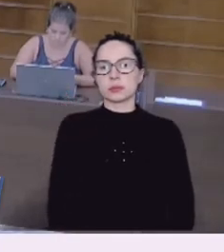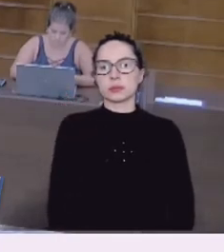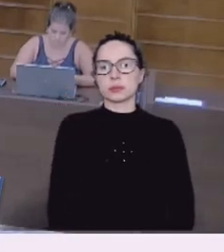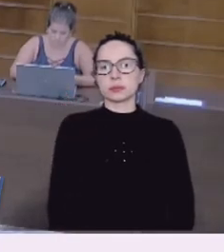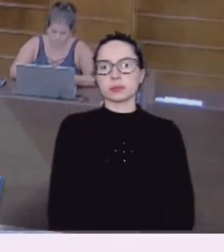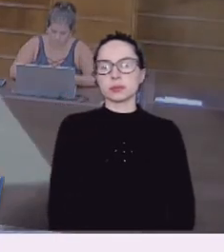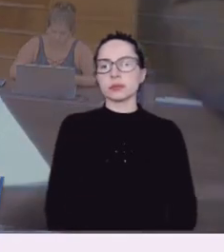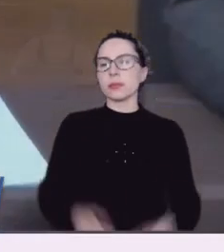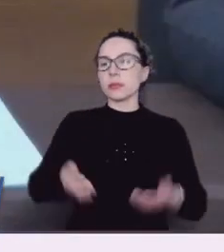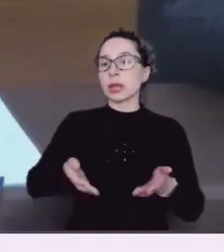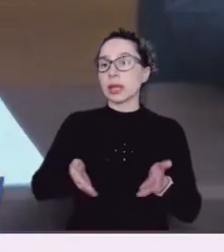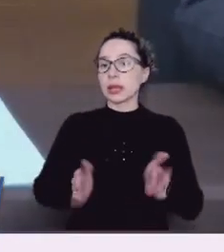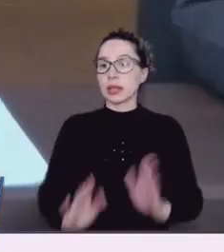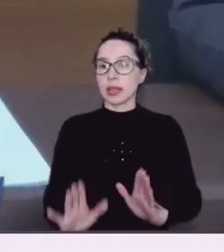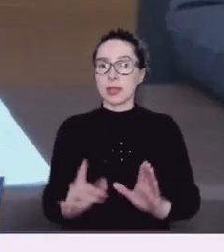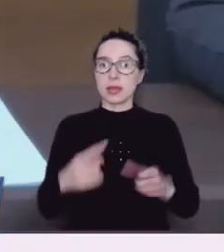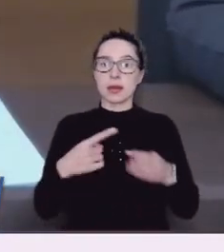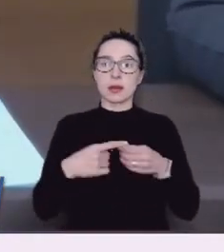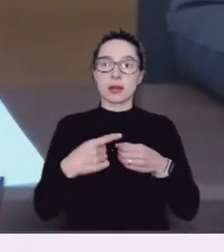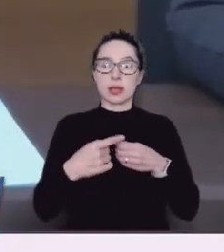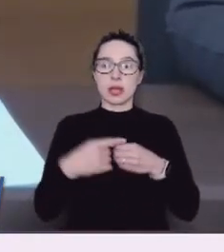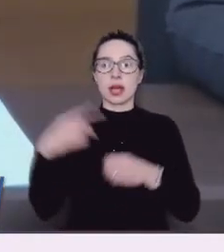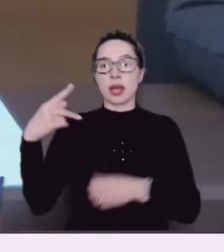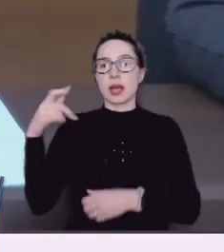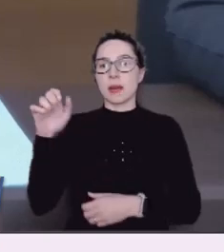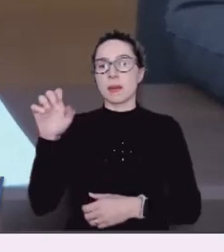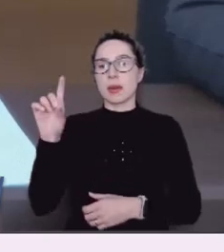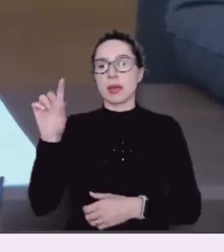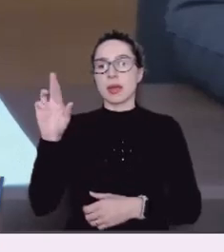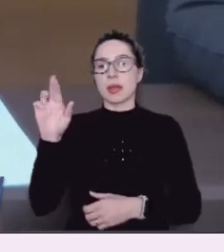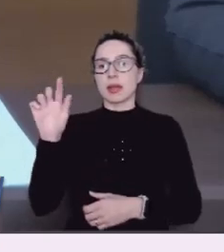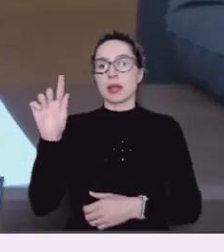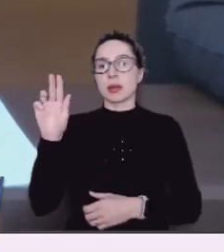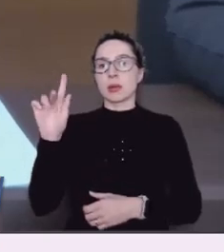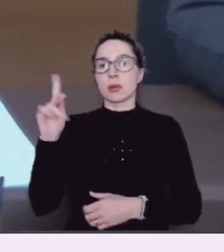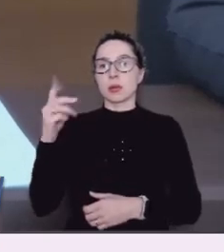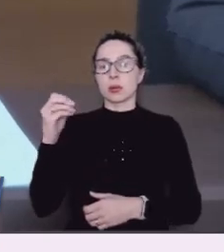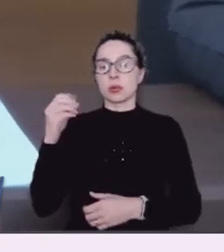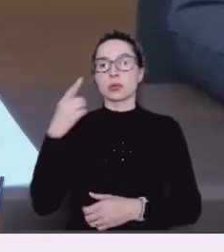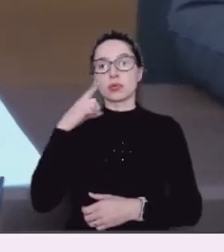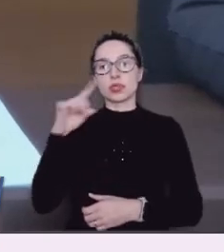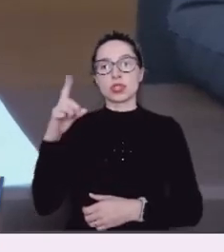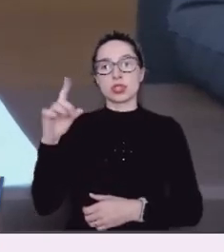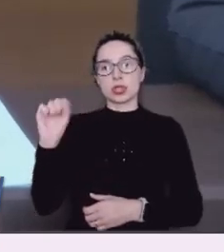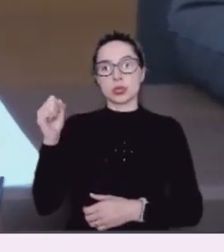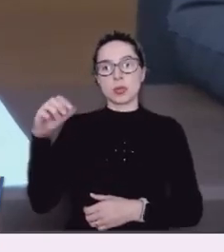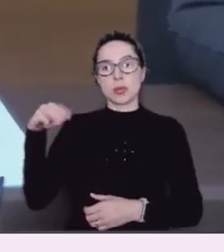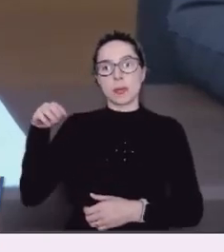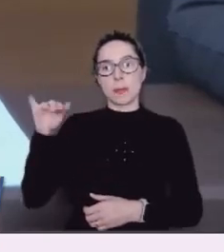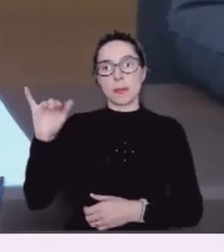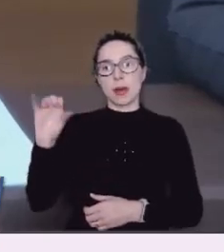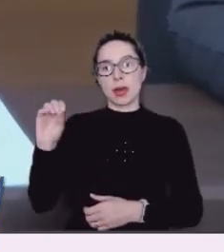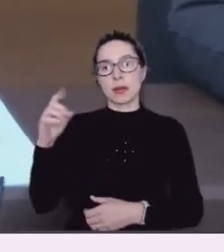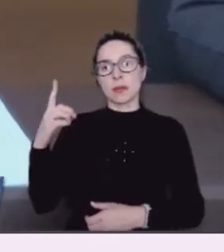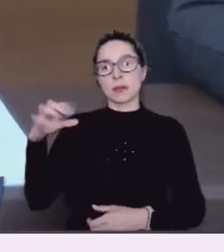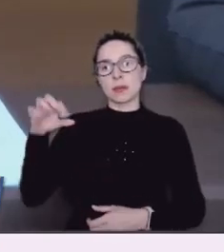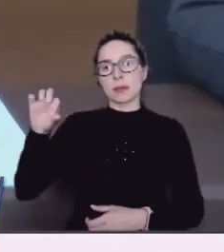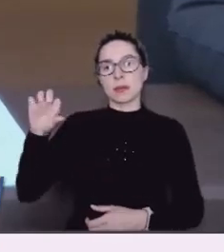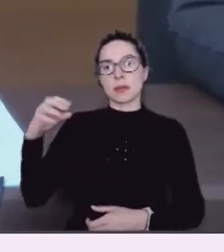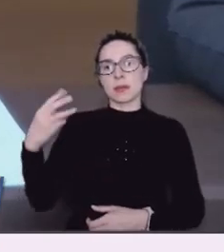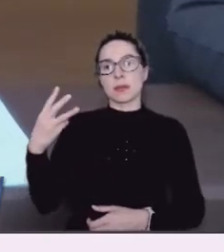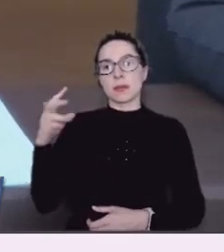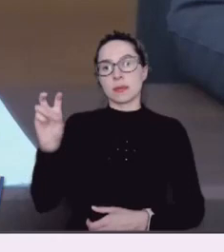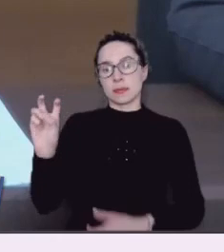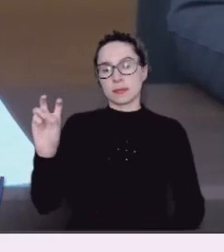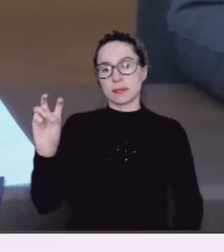Nasceu na cidade de Pedregulho no dia 18 de maio de 1935. Filho